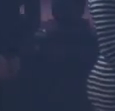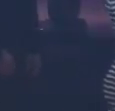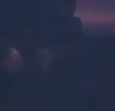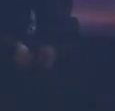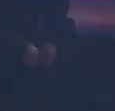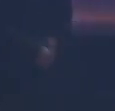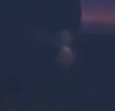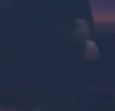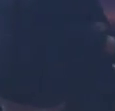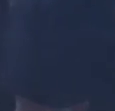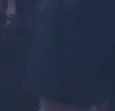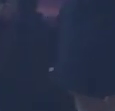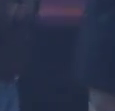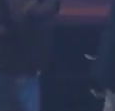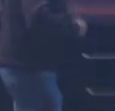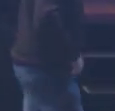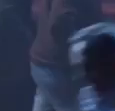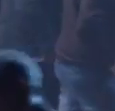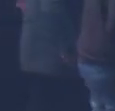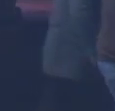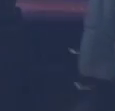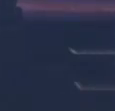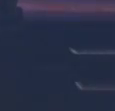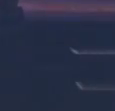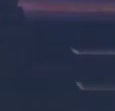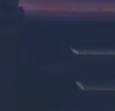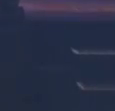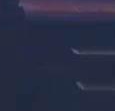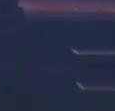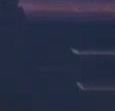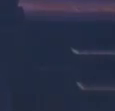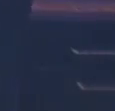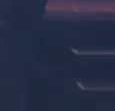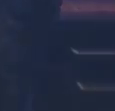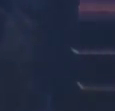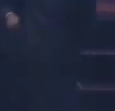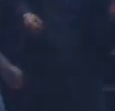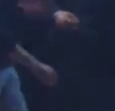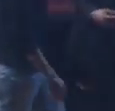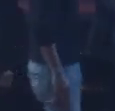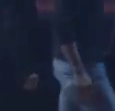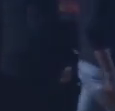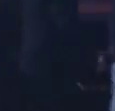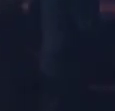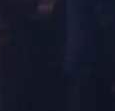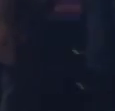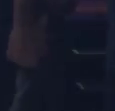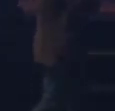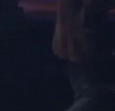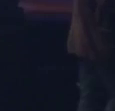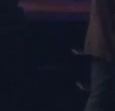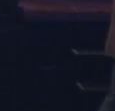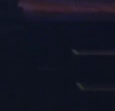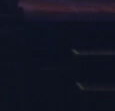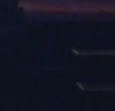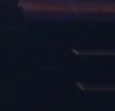E, meus senhores e minhas senhoras, corações ao alto. É verdade, porque